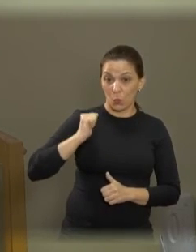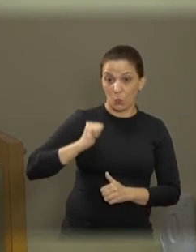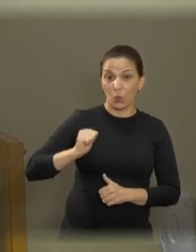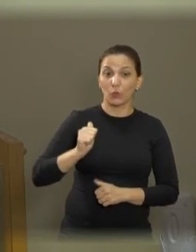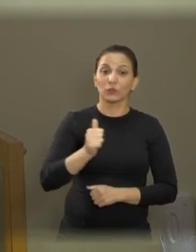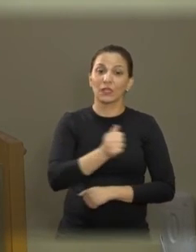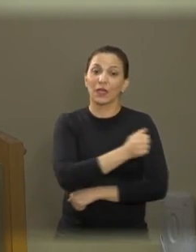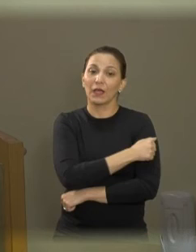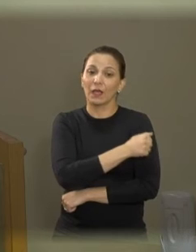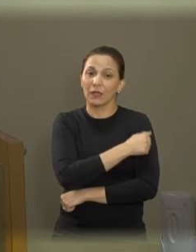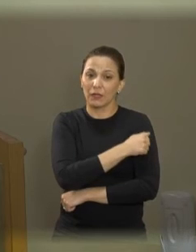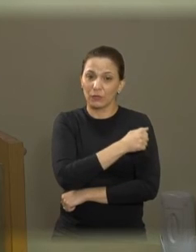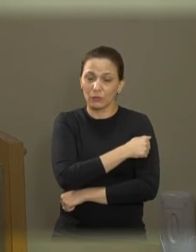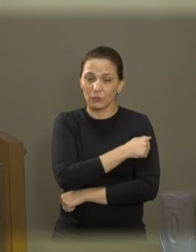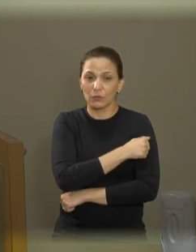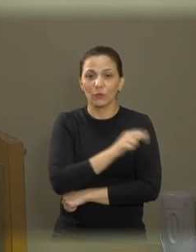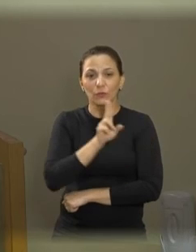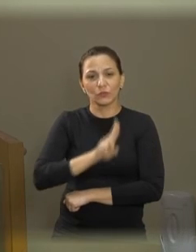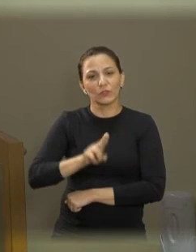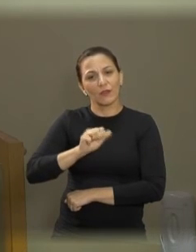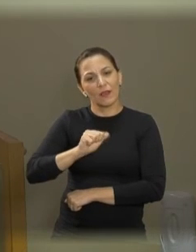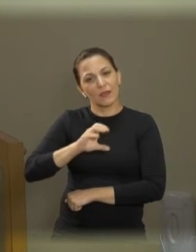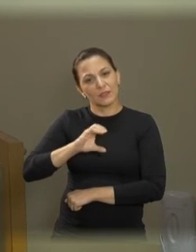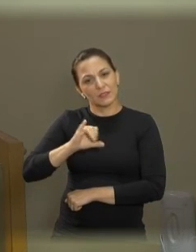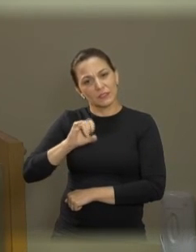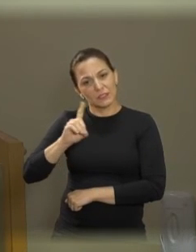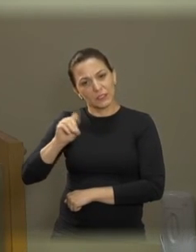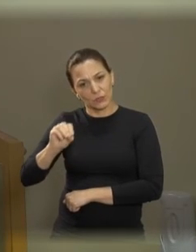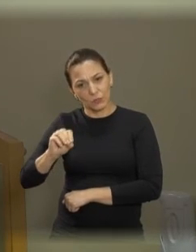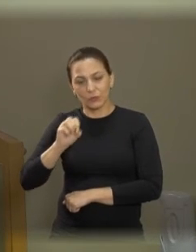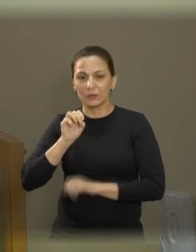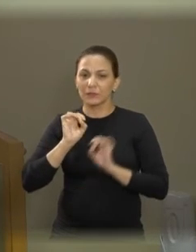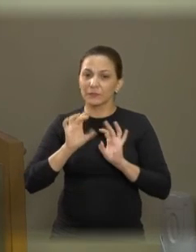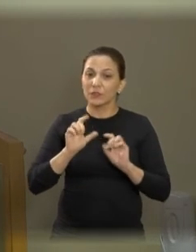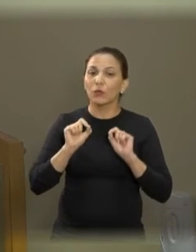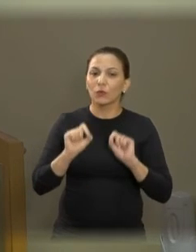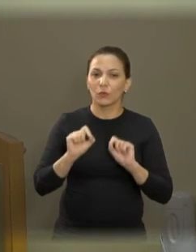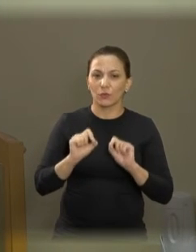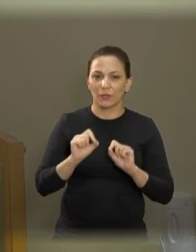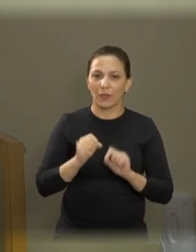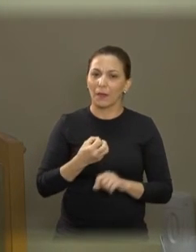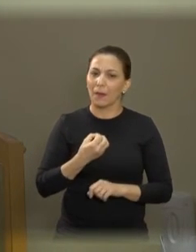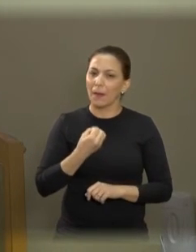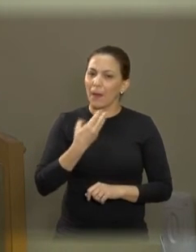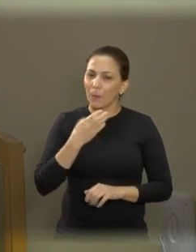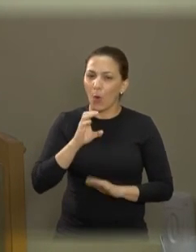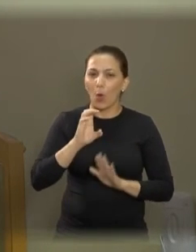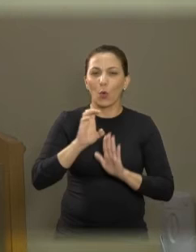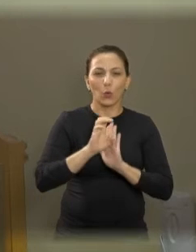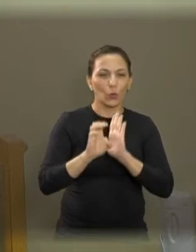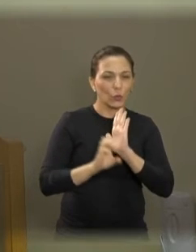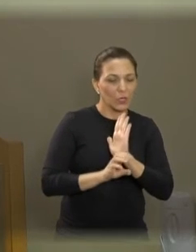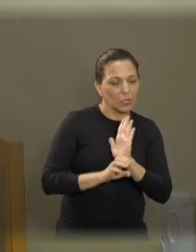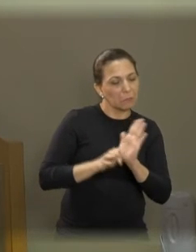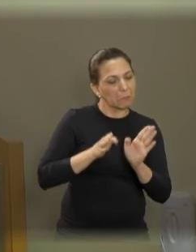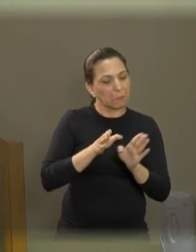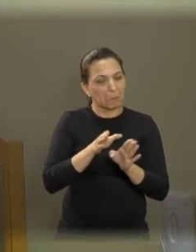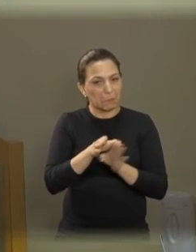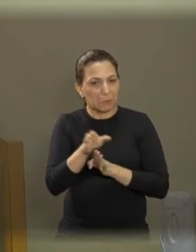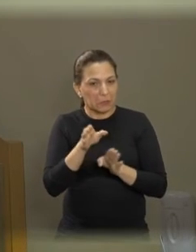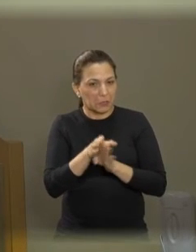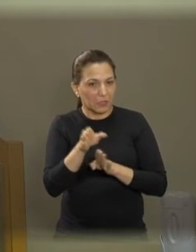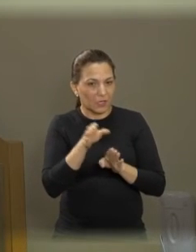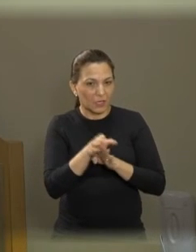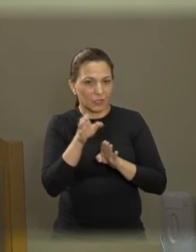aluna usando o ácido gentísico. Que legal a resposta. Olha, muito bom o currículo do orientador,